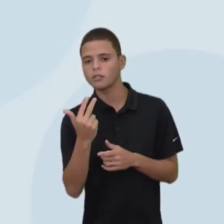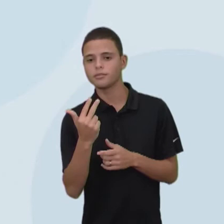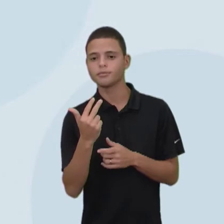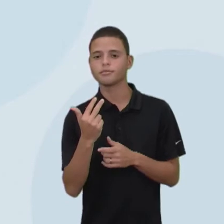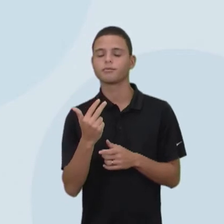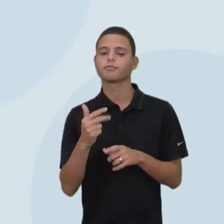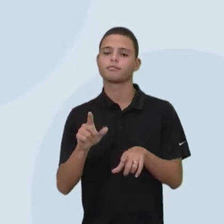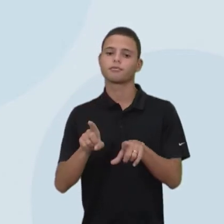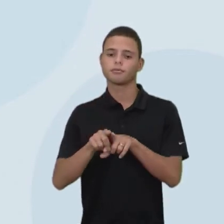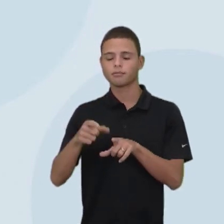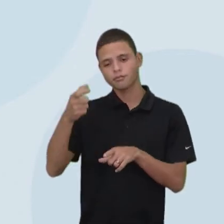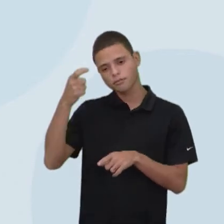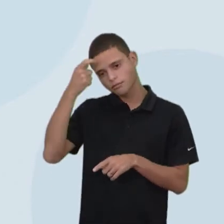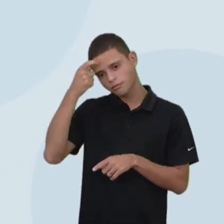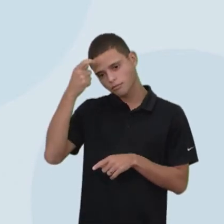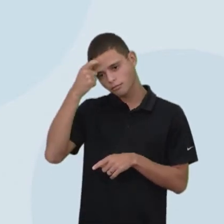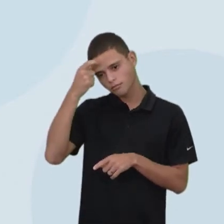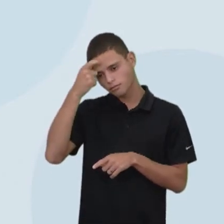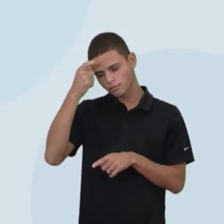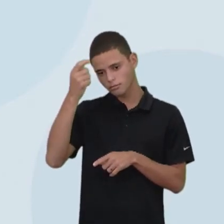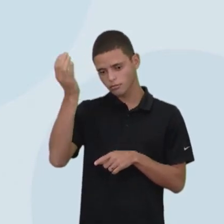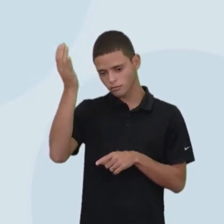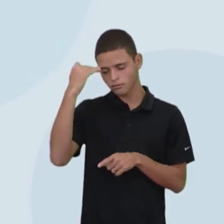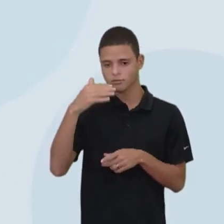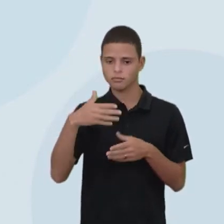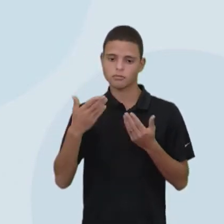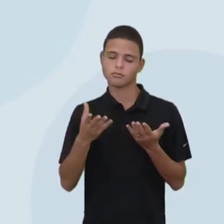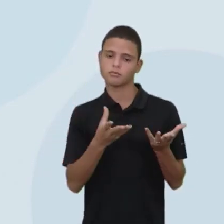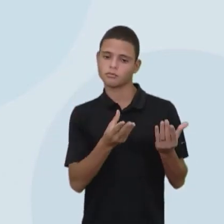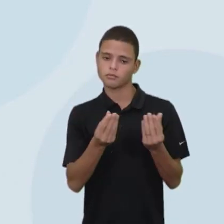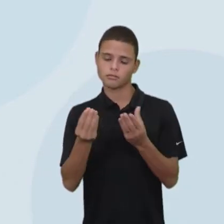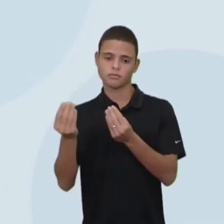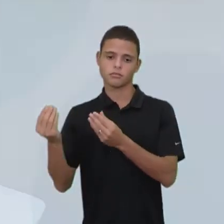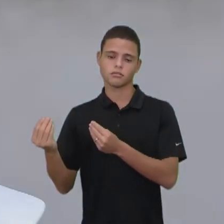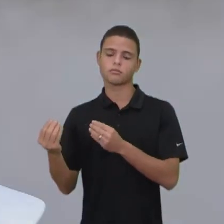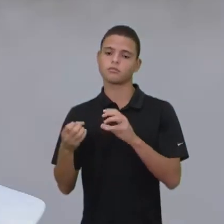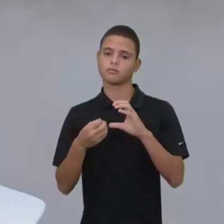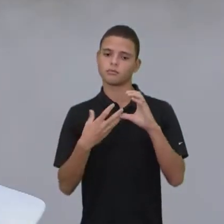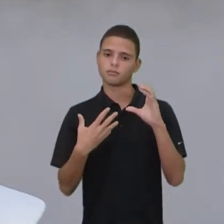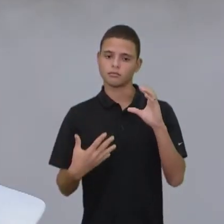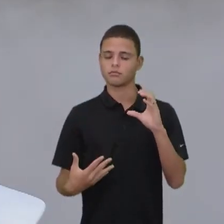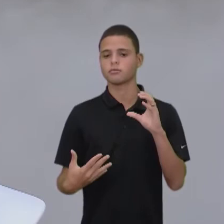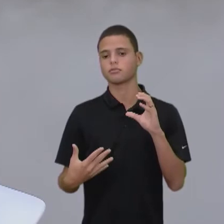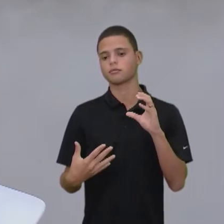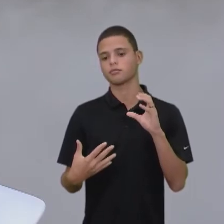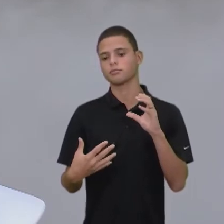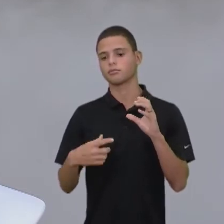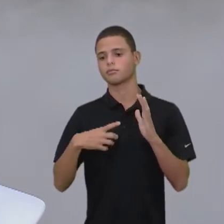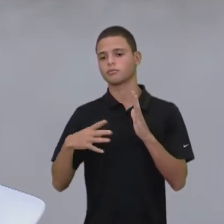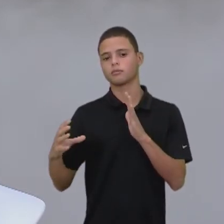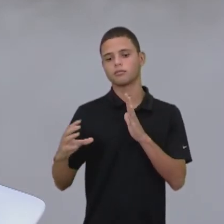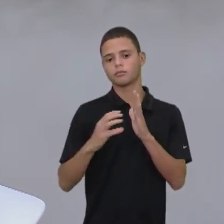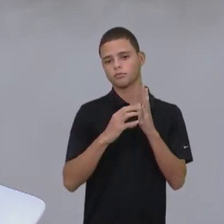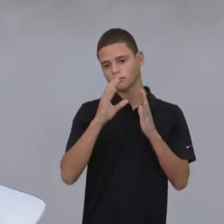na memória. Então, muitos desses aspectos fisiológicos afetam